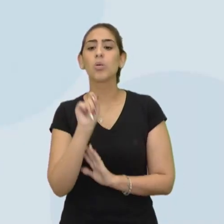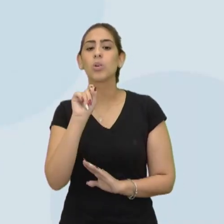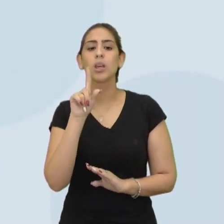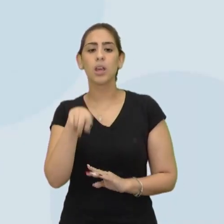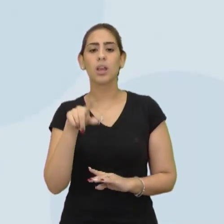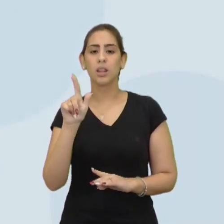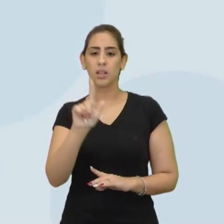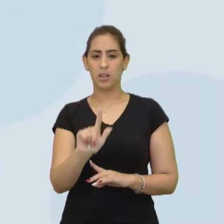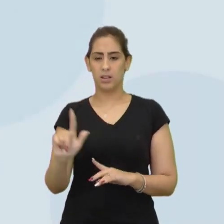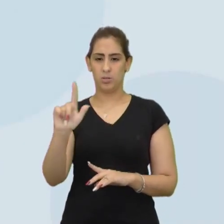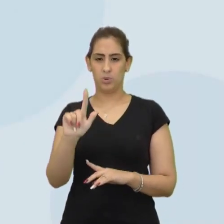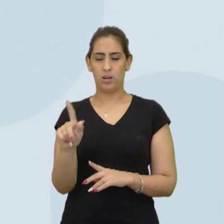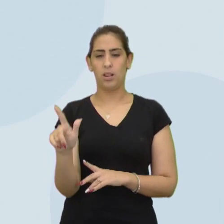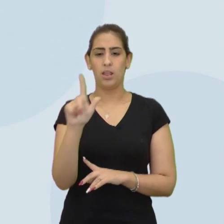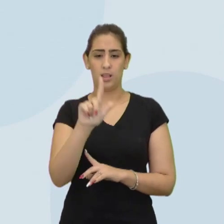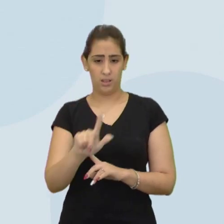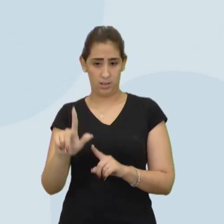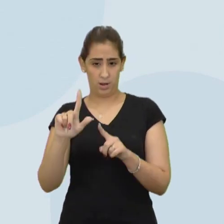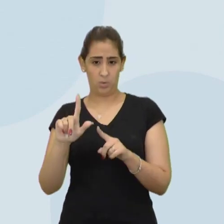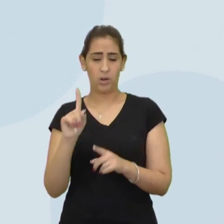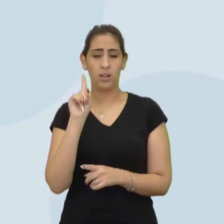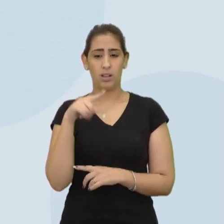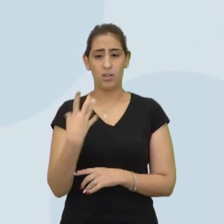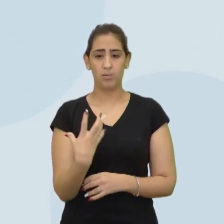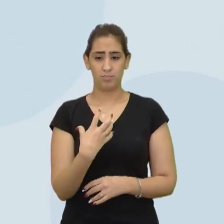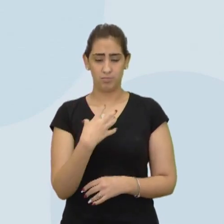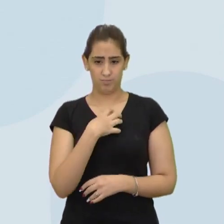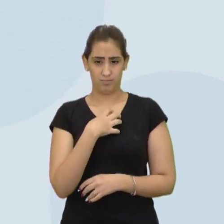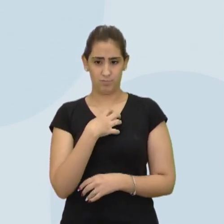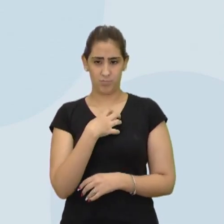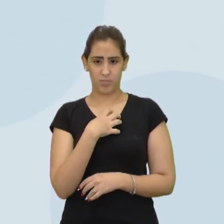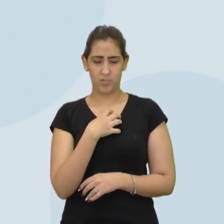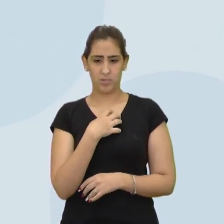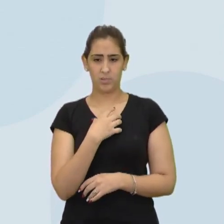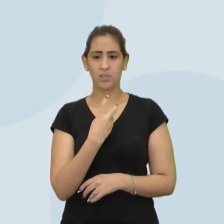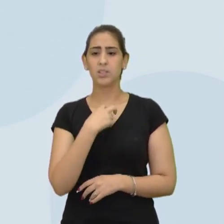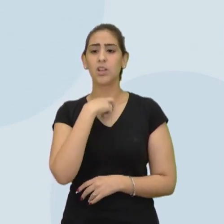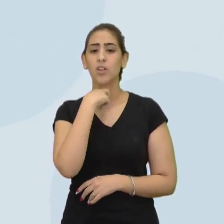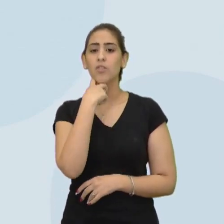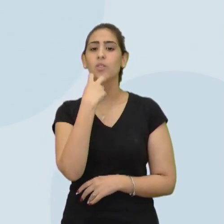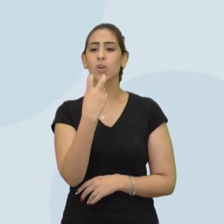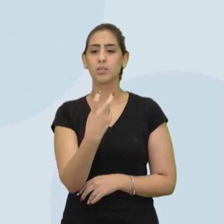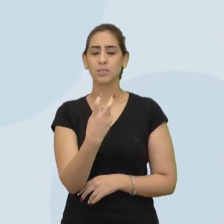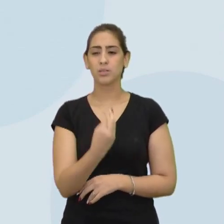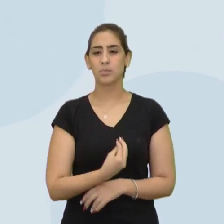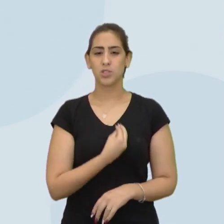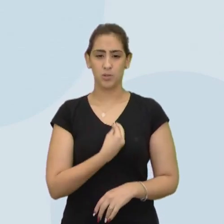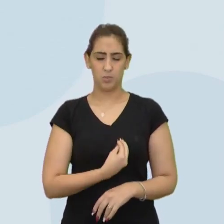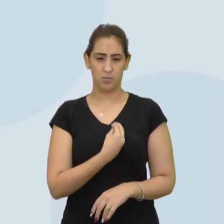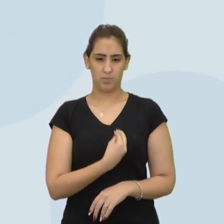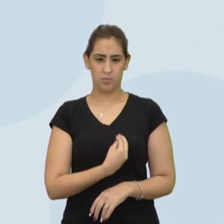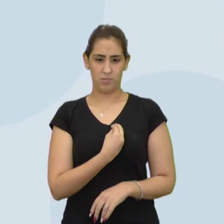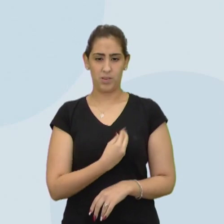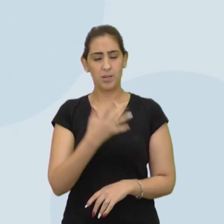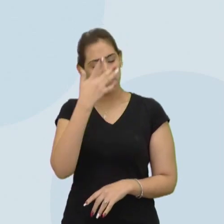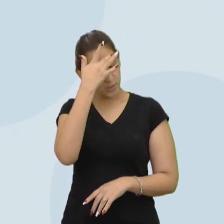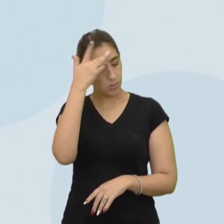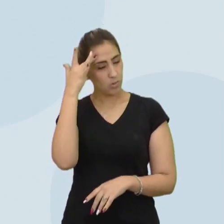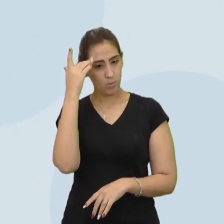assim: literatura é uma maneira de a voz sobreviver à